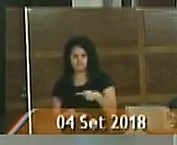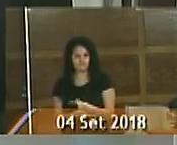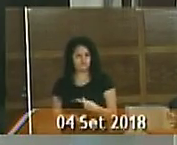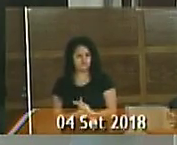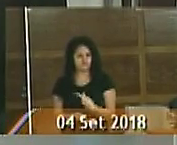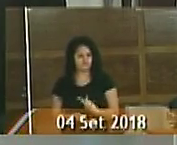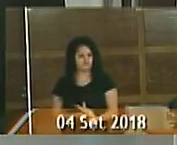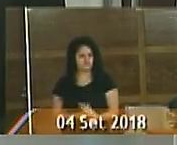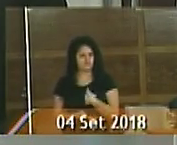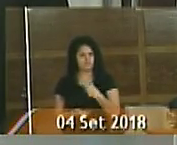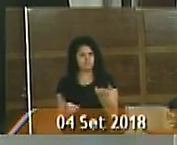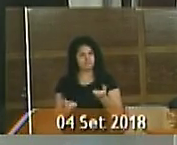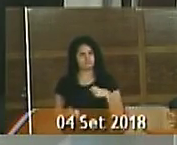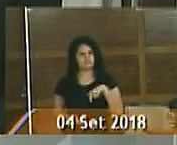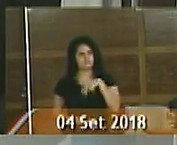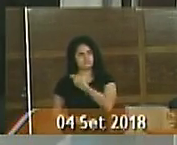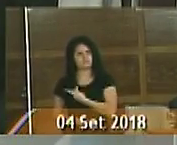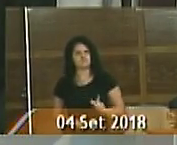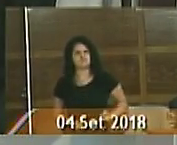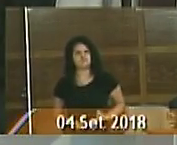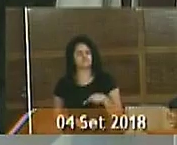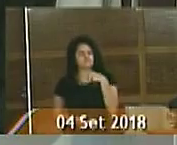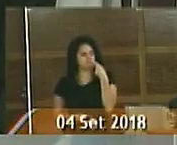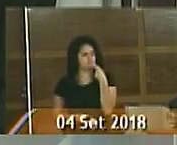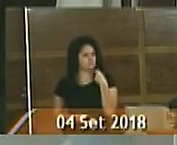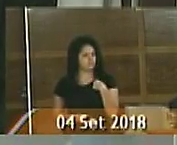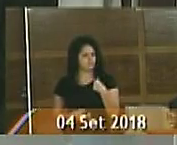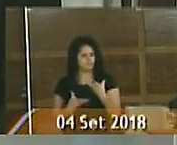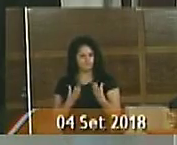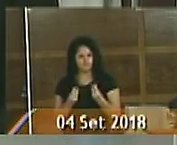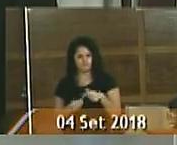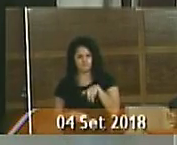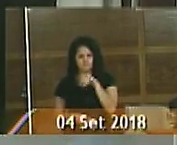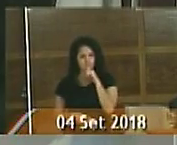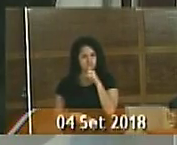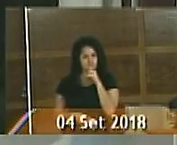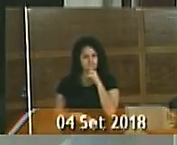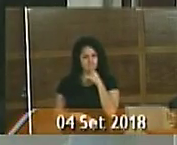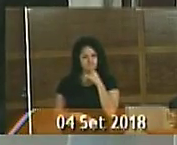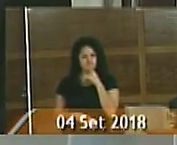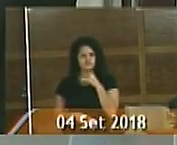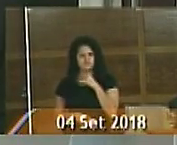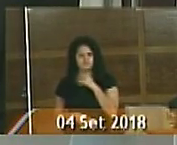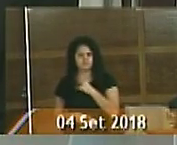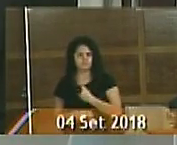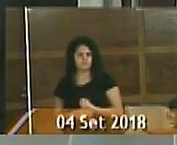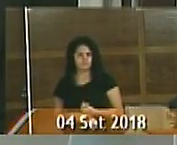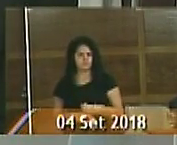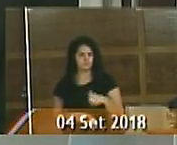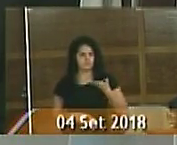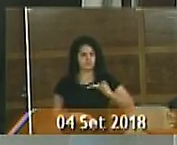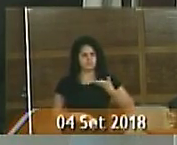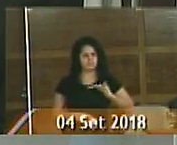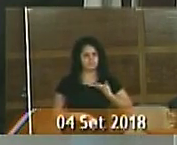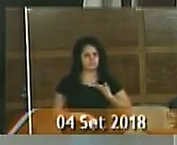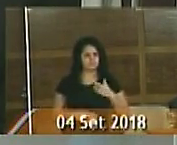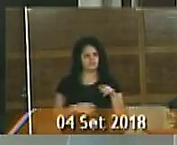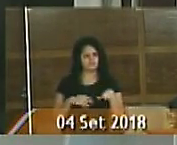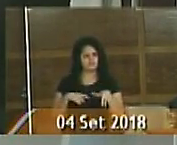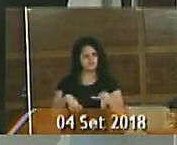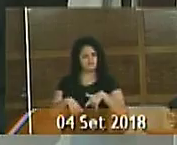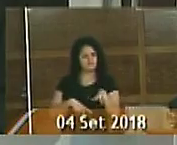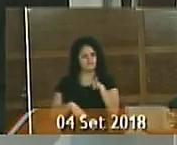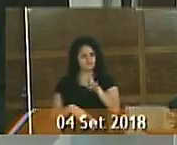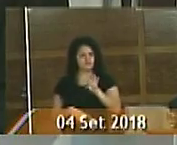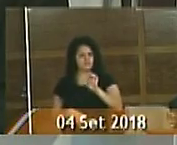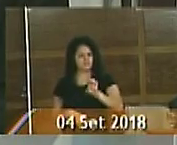aqui, senhor presidente, falar que eu estou muito triste com um camarada que está na regional